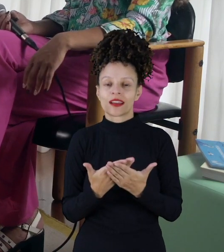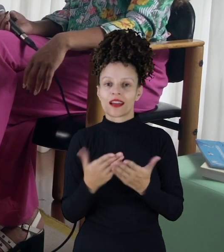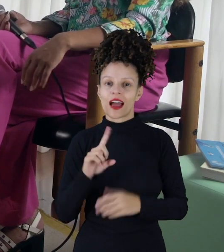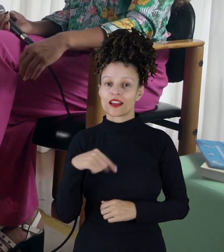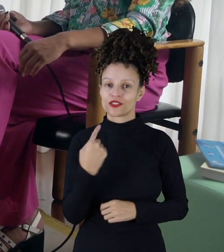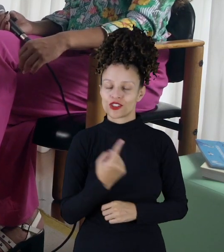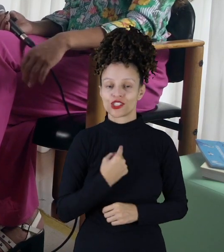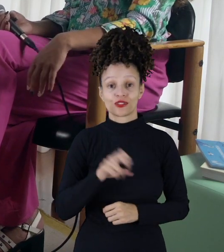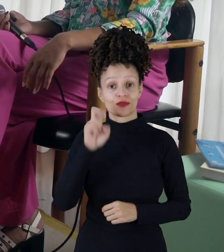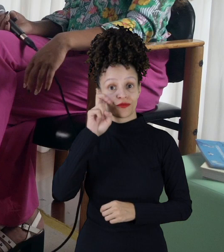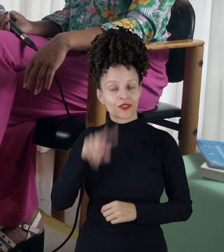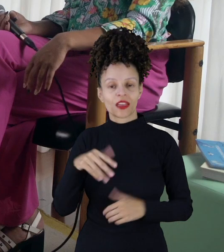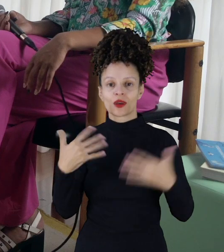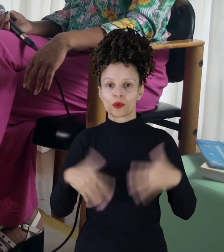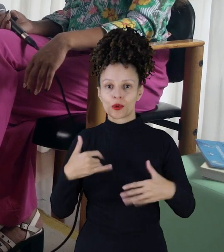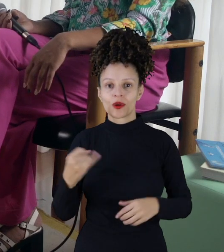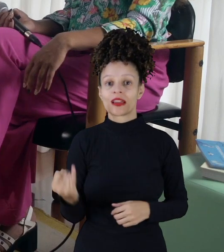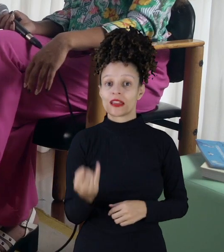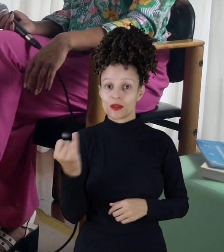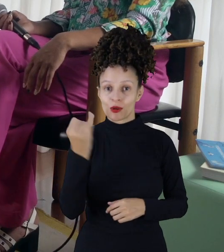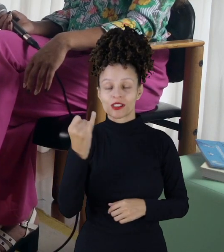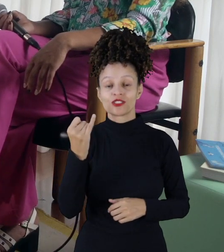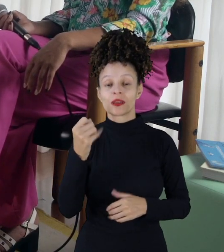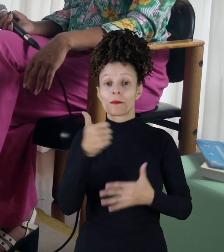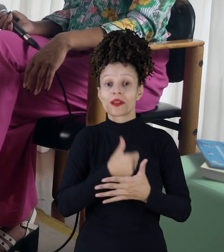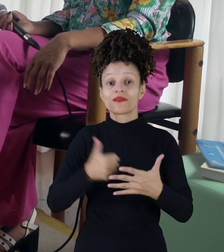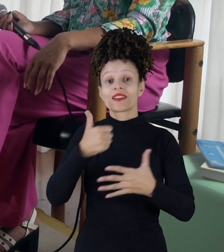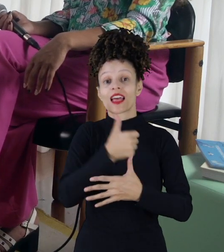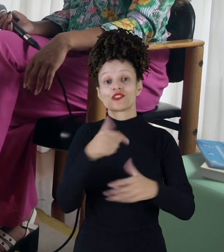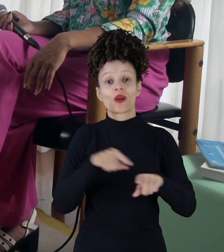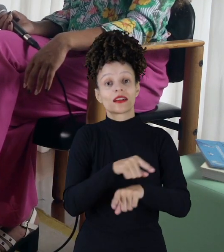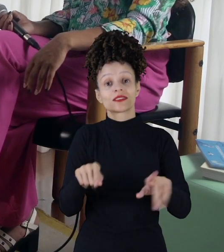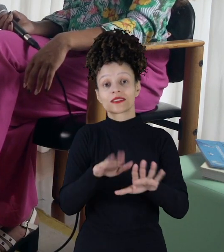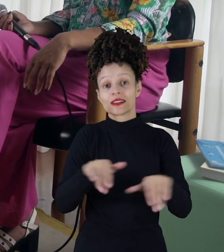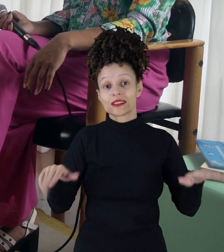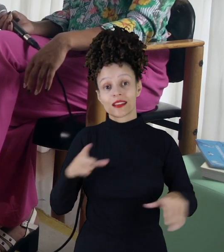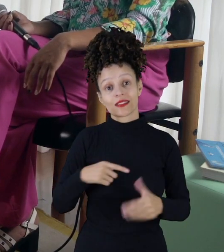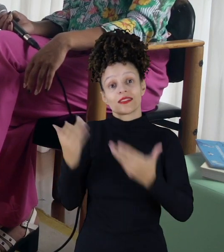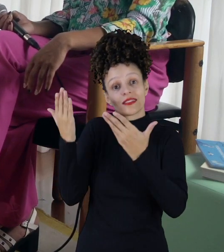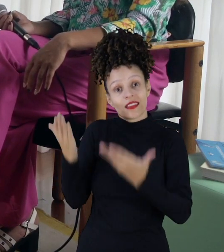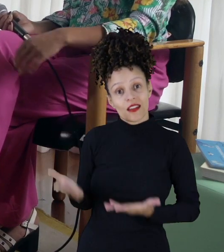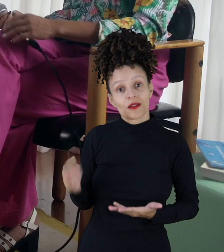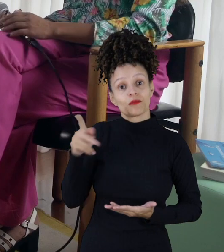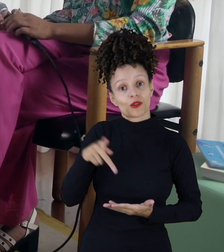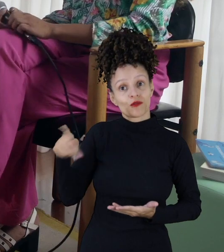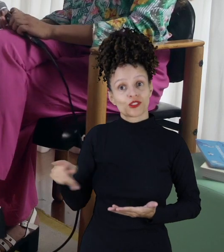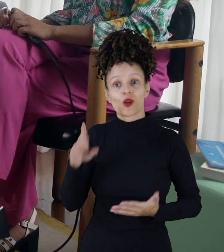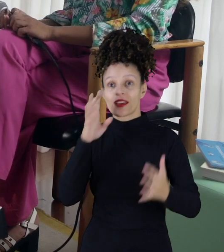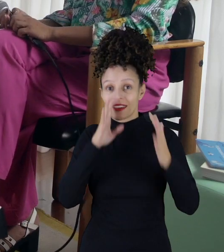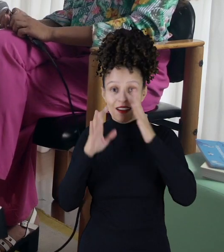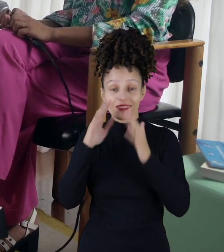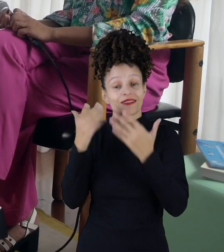de aula. Aí a gente vê a importância, o privilégio que essas crianças têm de ter